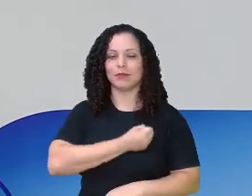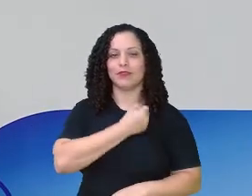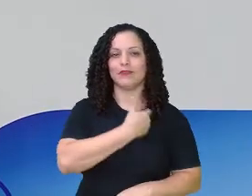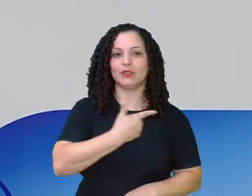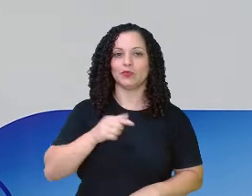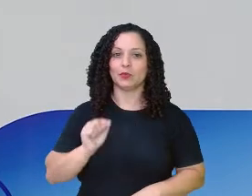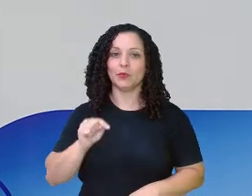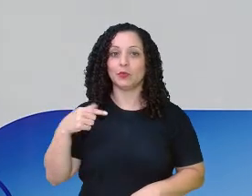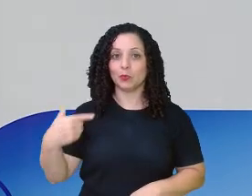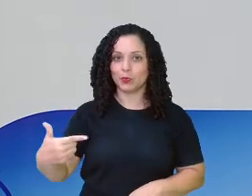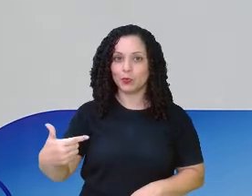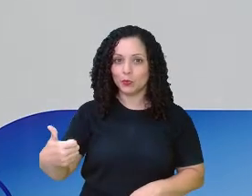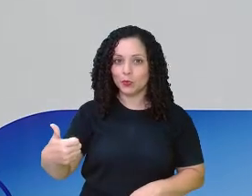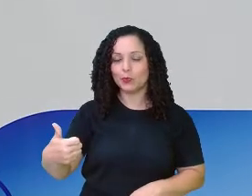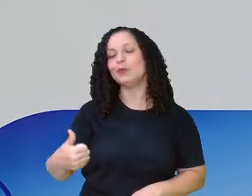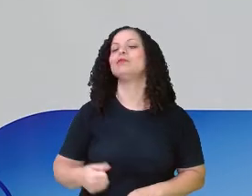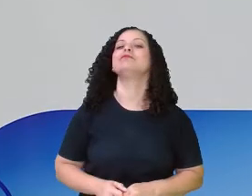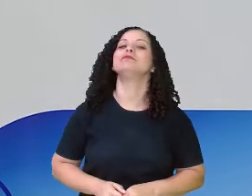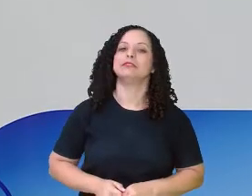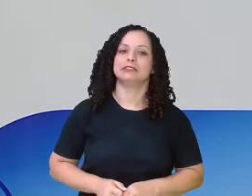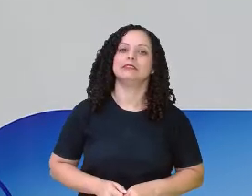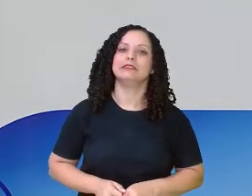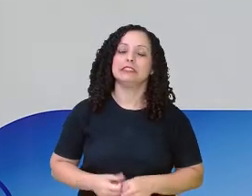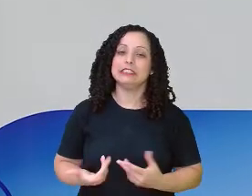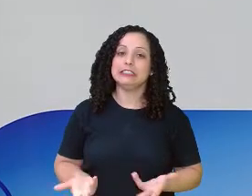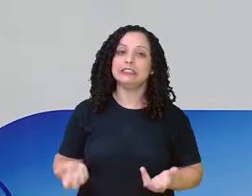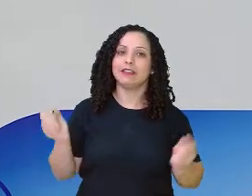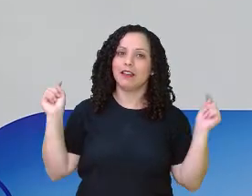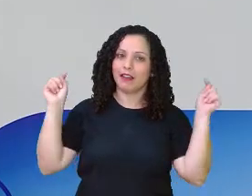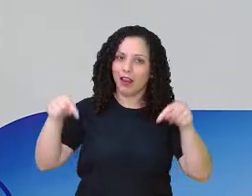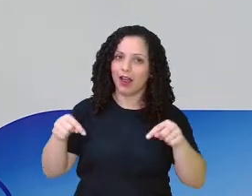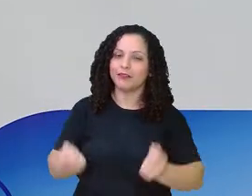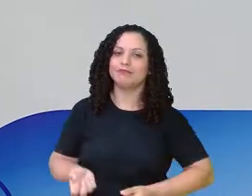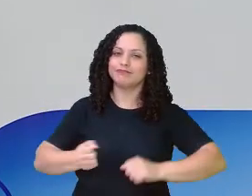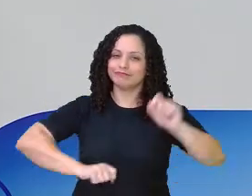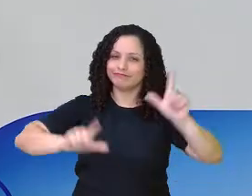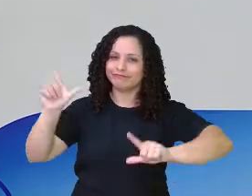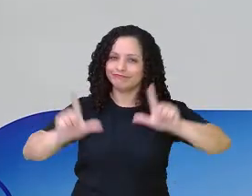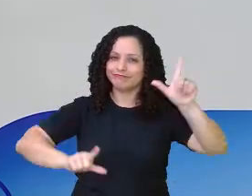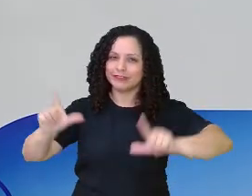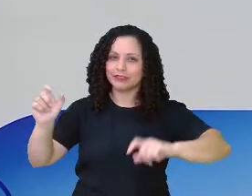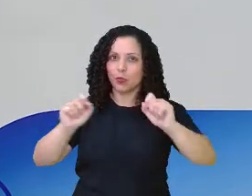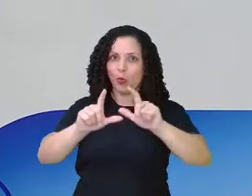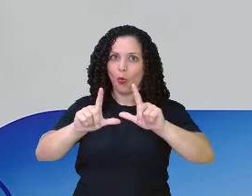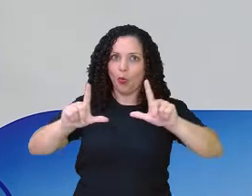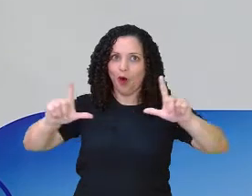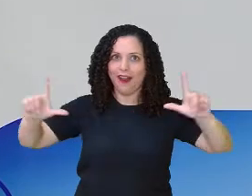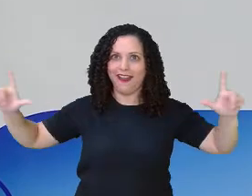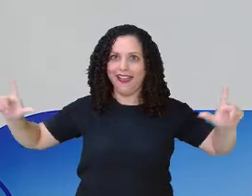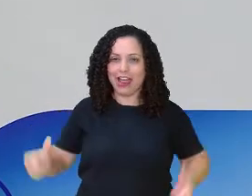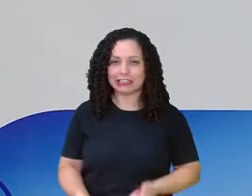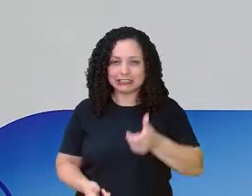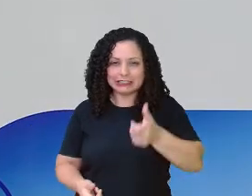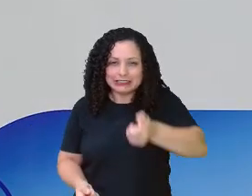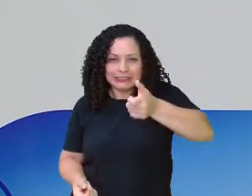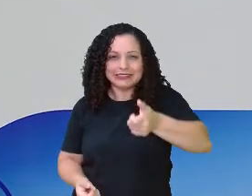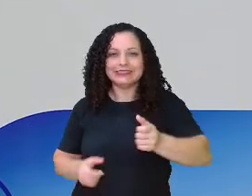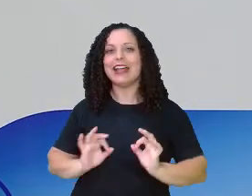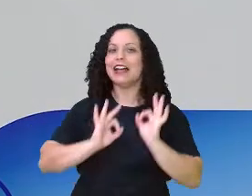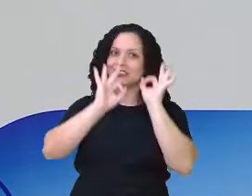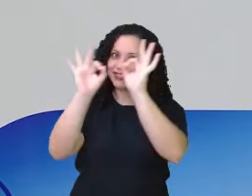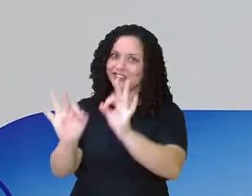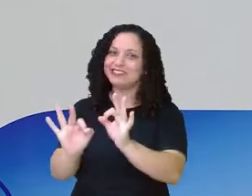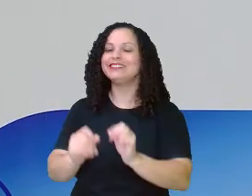22.1, TV Nova Nordeste, exatamente. E lá você pode nos assistir naquela telona na sua casa. Eita, é massa,